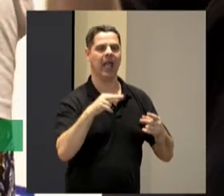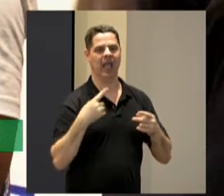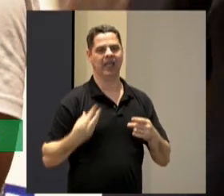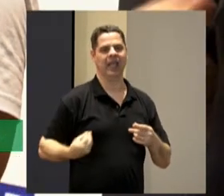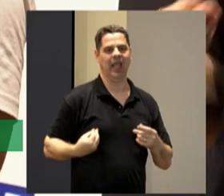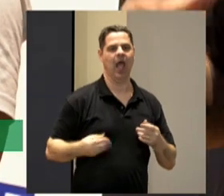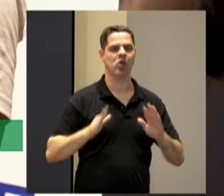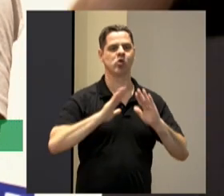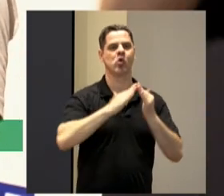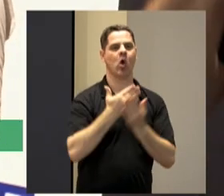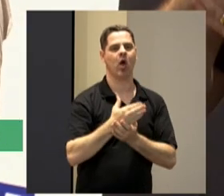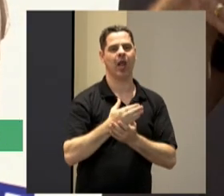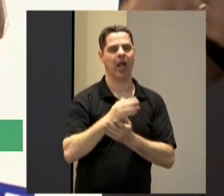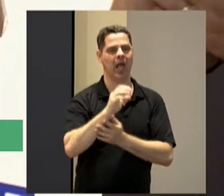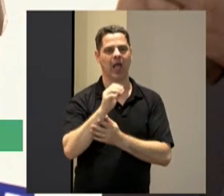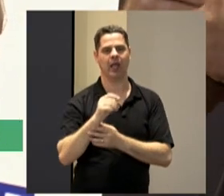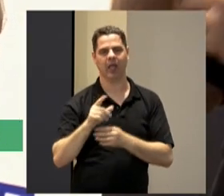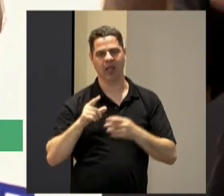Lúcia dos Santos.